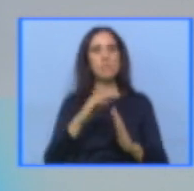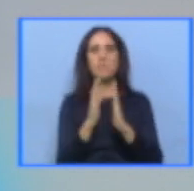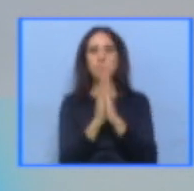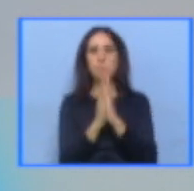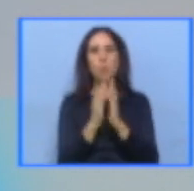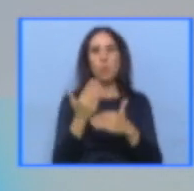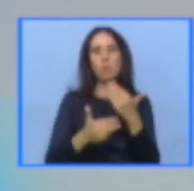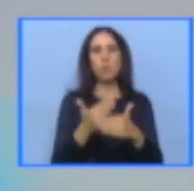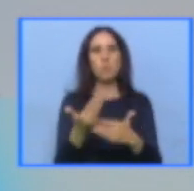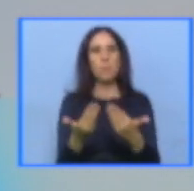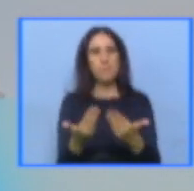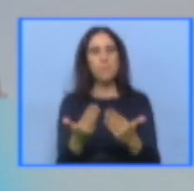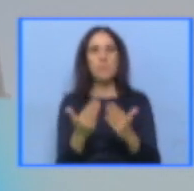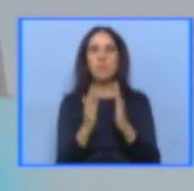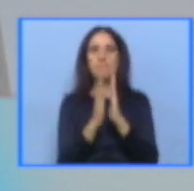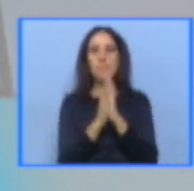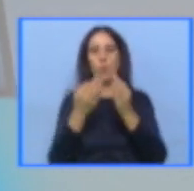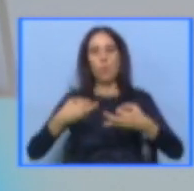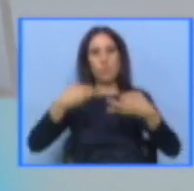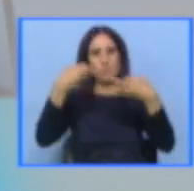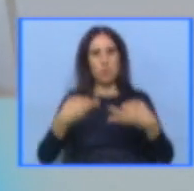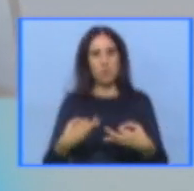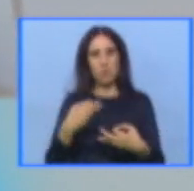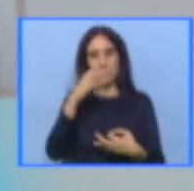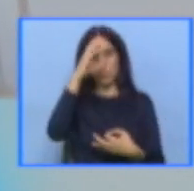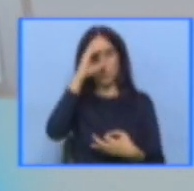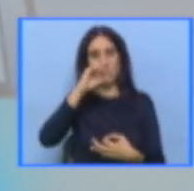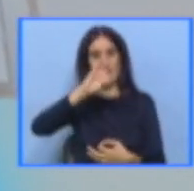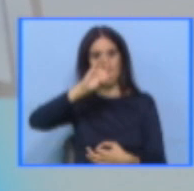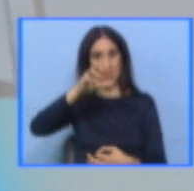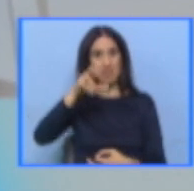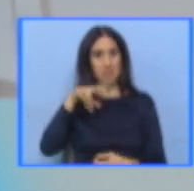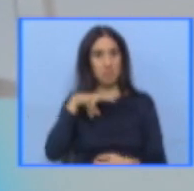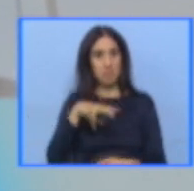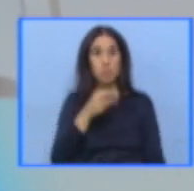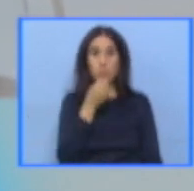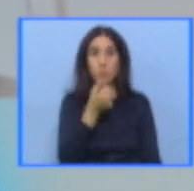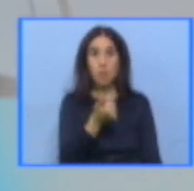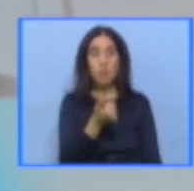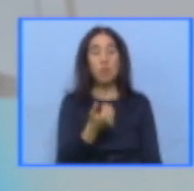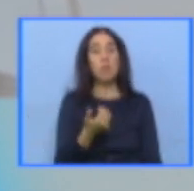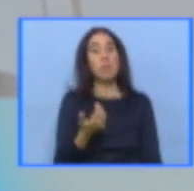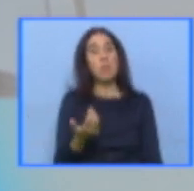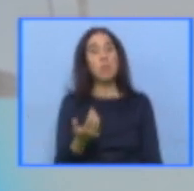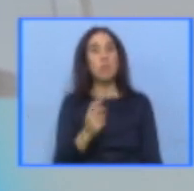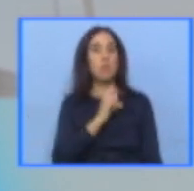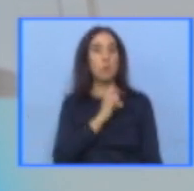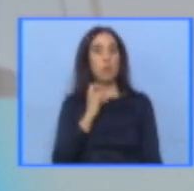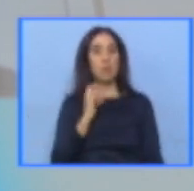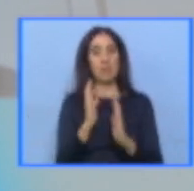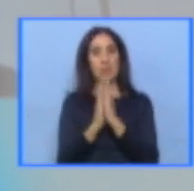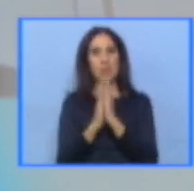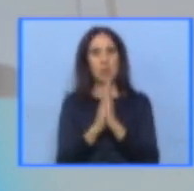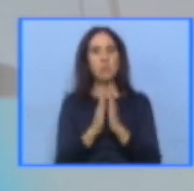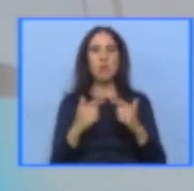ser a religião oficial do Estado, da nação. E muito bem. E o clero, a Igreja, ia tendo